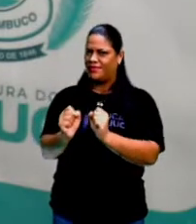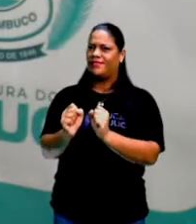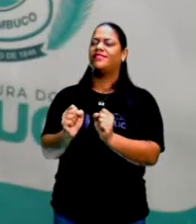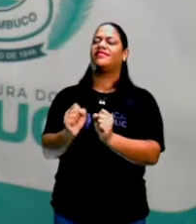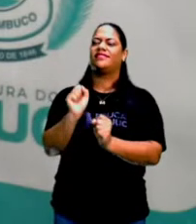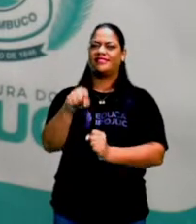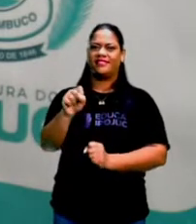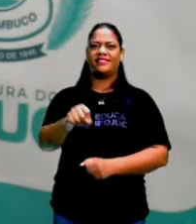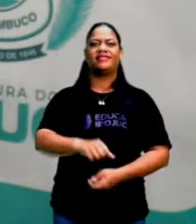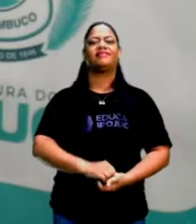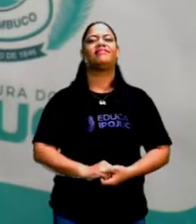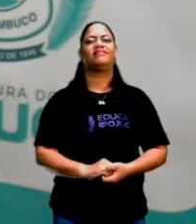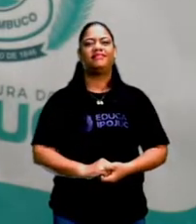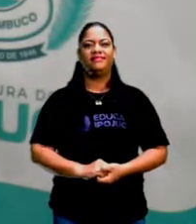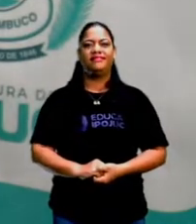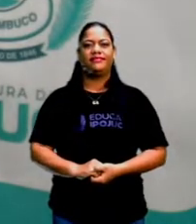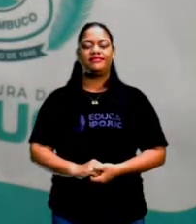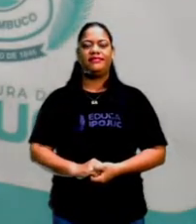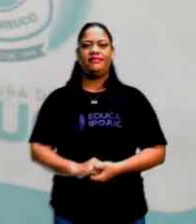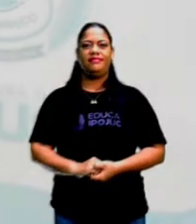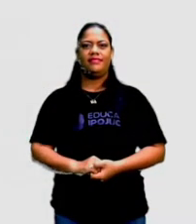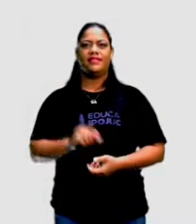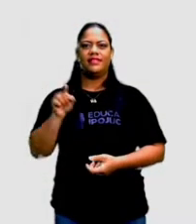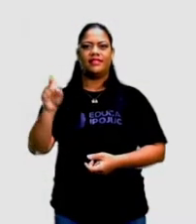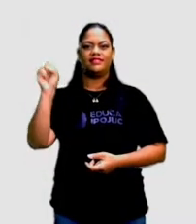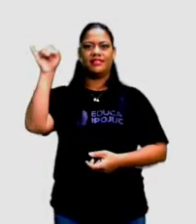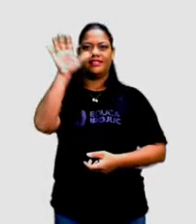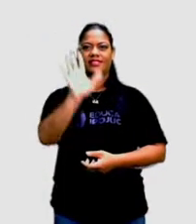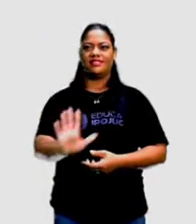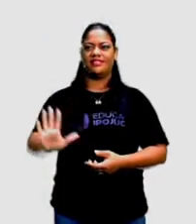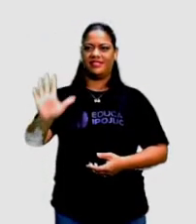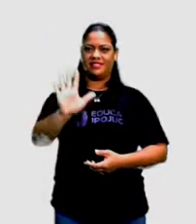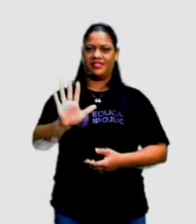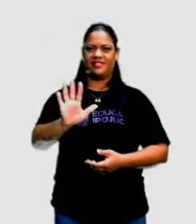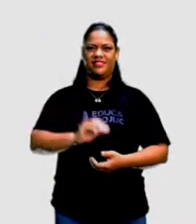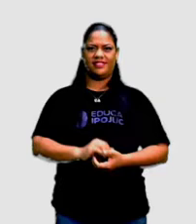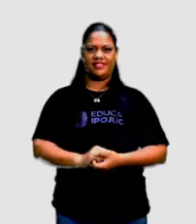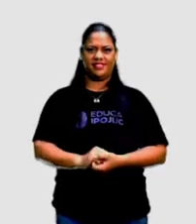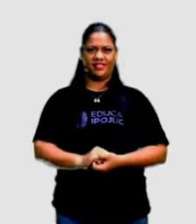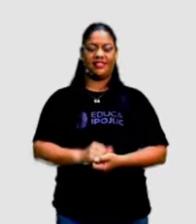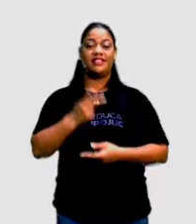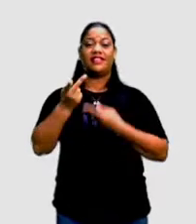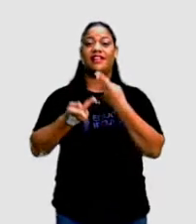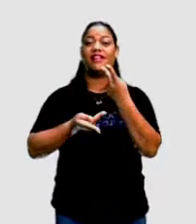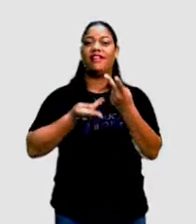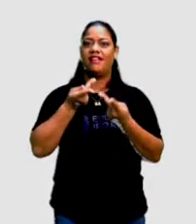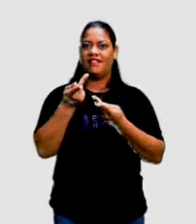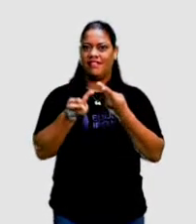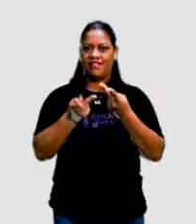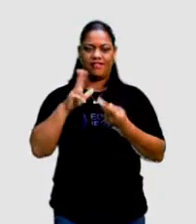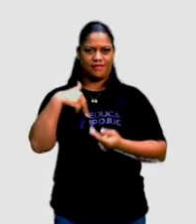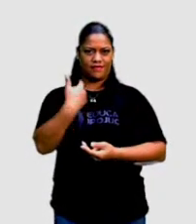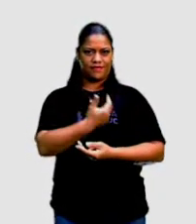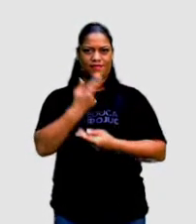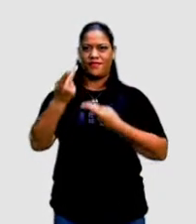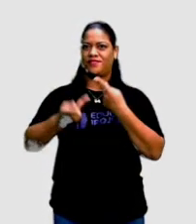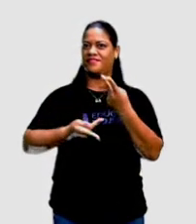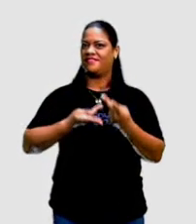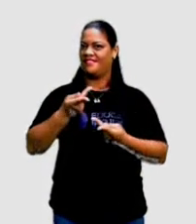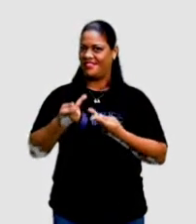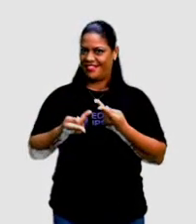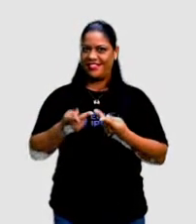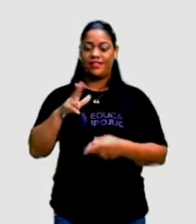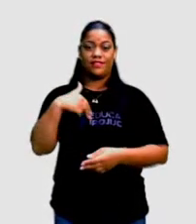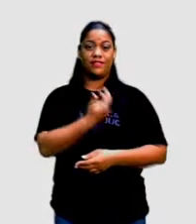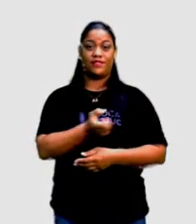Olha só. E a partir dessa imagem aqui, né? Então, na língua falada, quando a gente está falando,